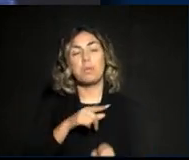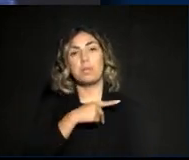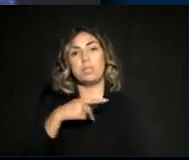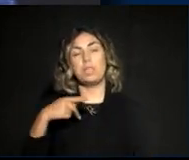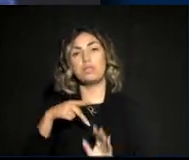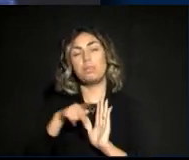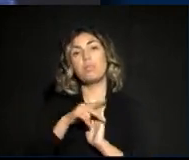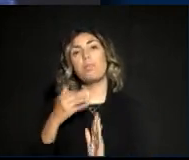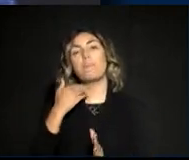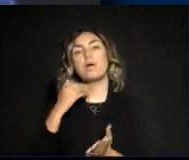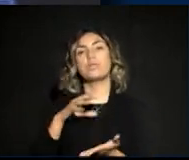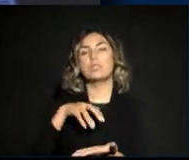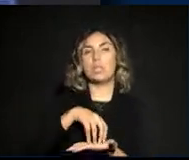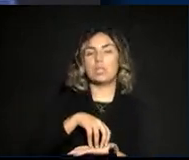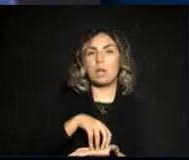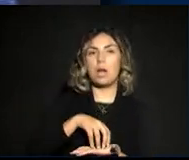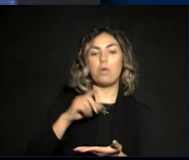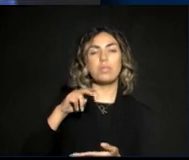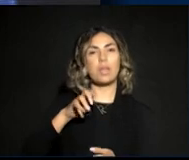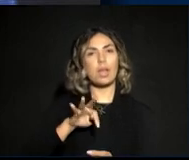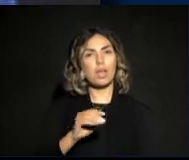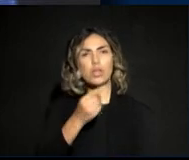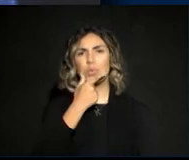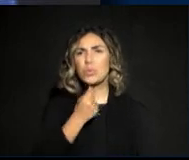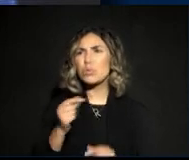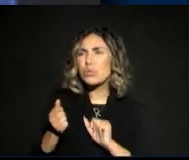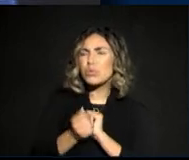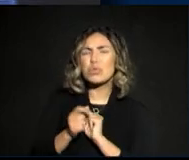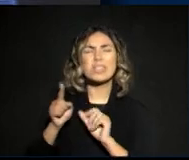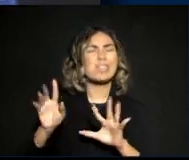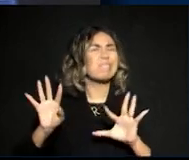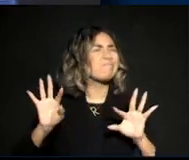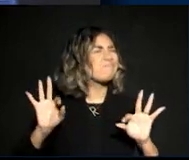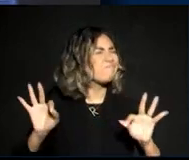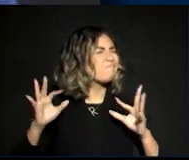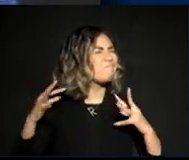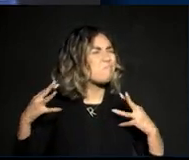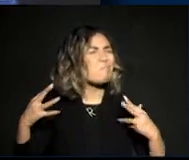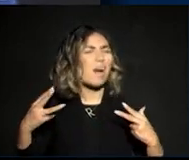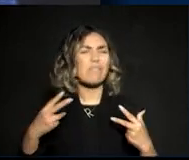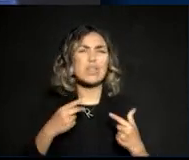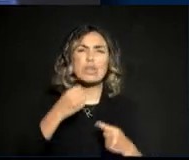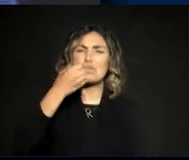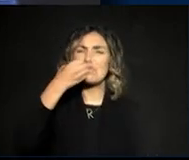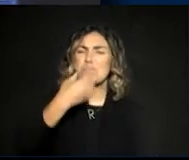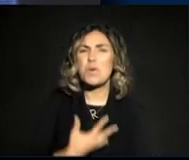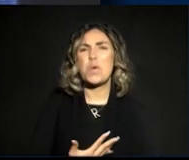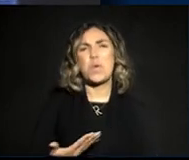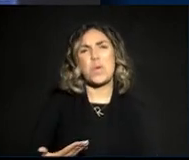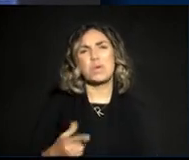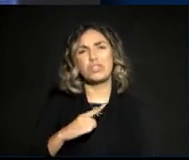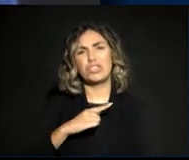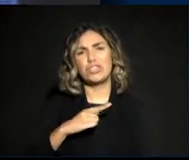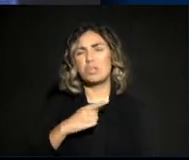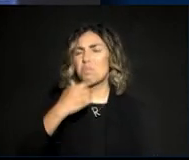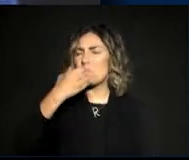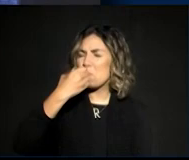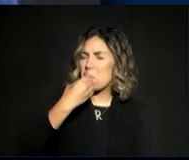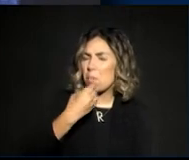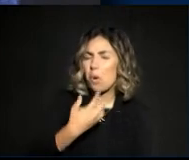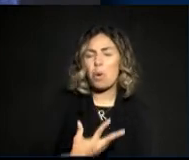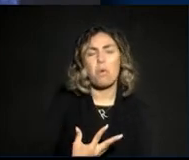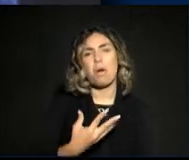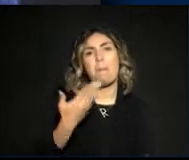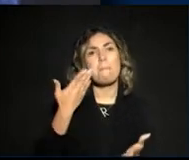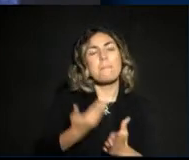banco central com Roberto Campos Neto é um luxo é um luxo que coisa boa que nós temos eu